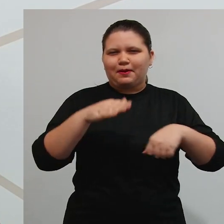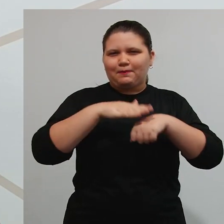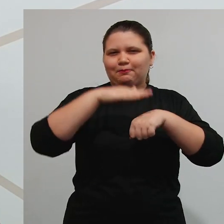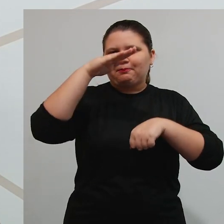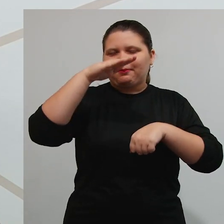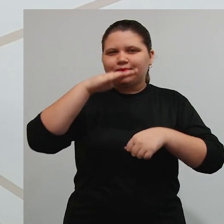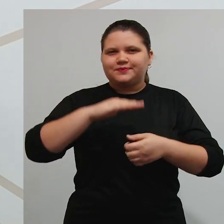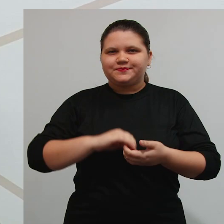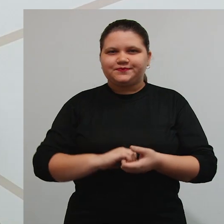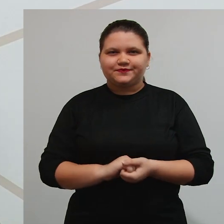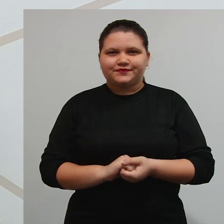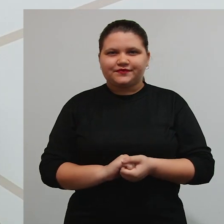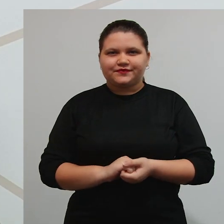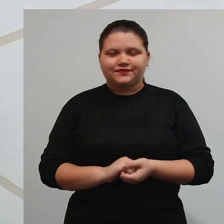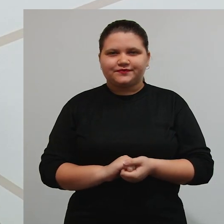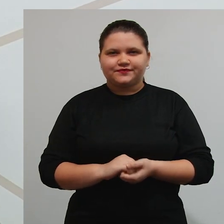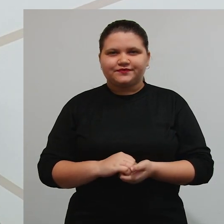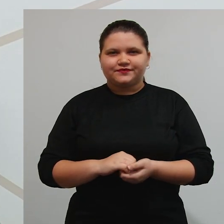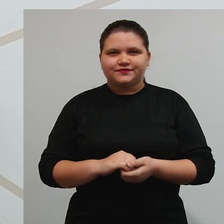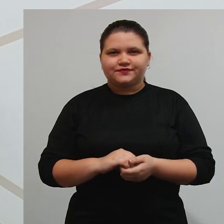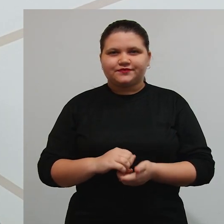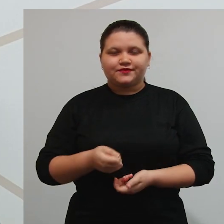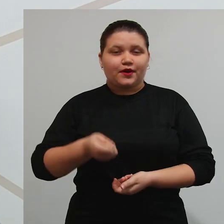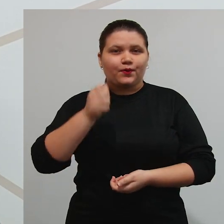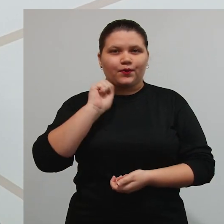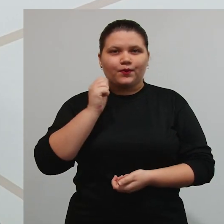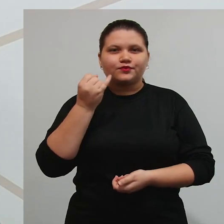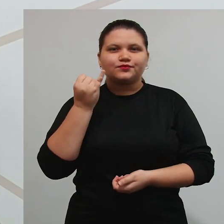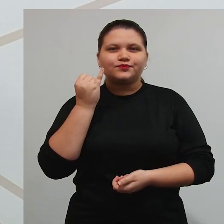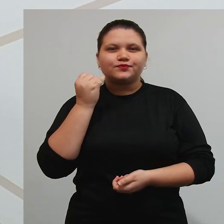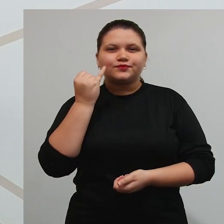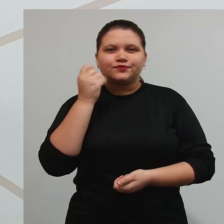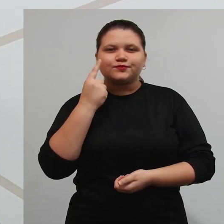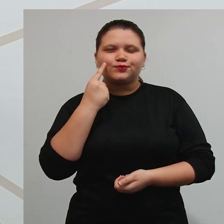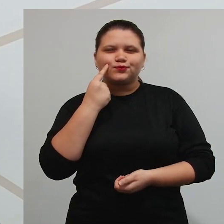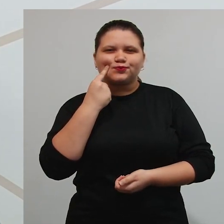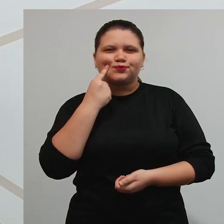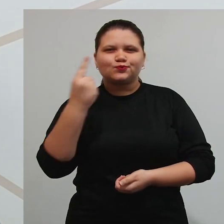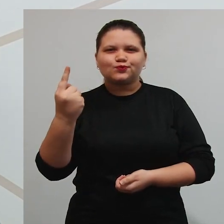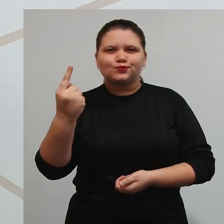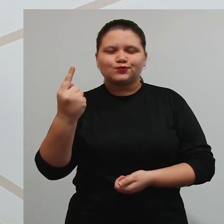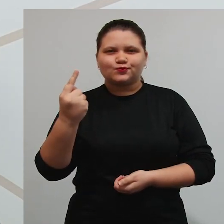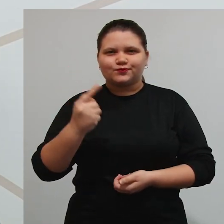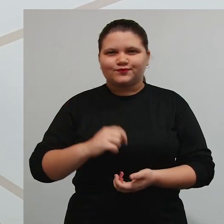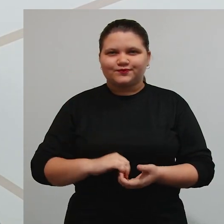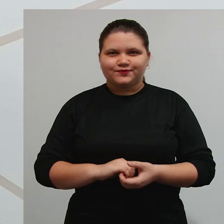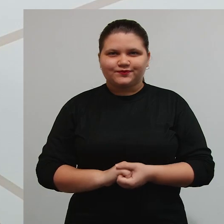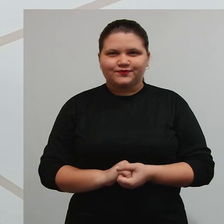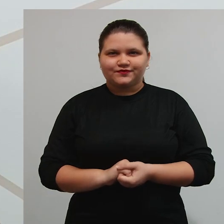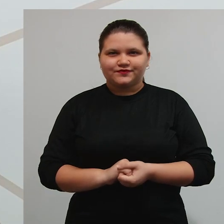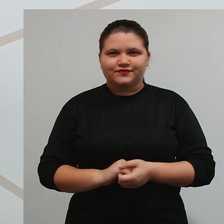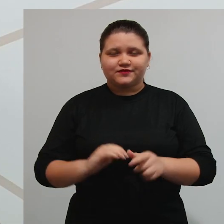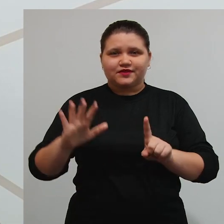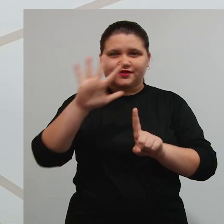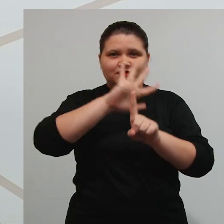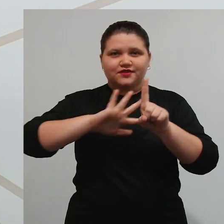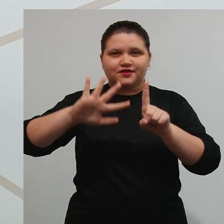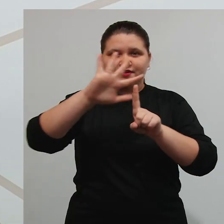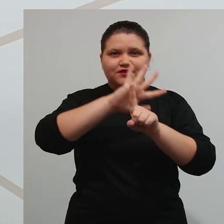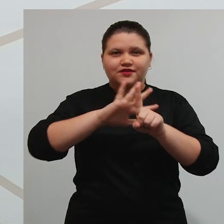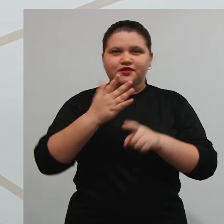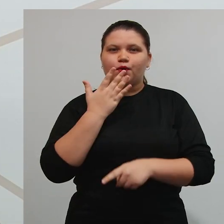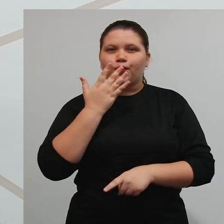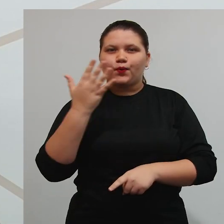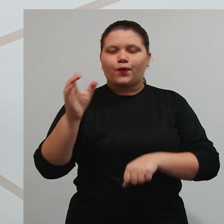mais. Bom, meu sinal para a comunidade Libras é Anabela, né? Ao fundo está a plotagem dos estúdios em